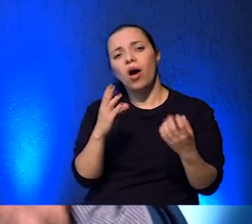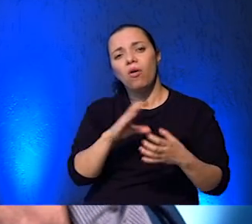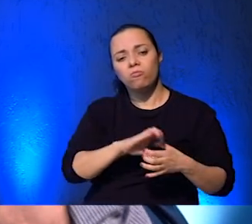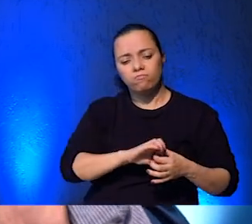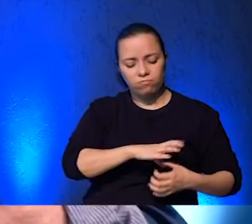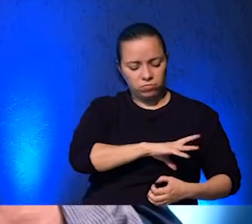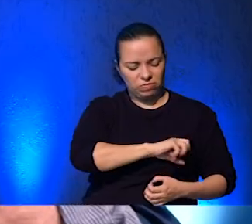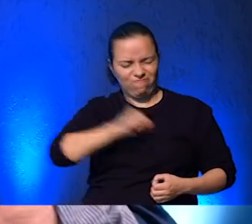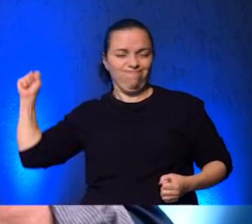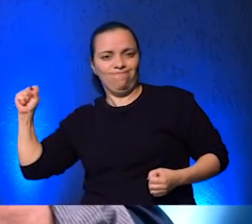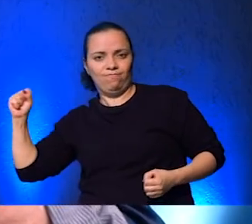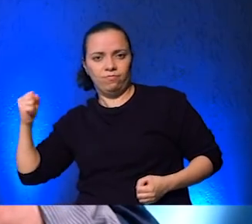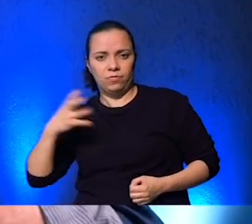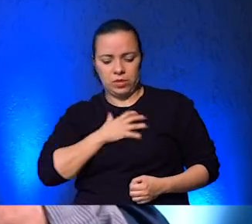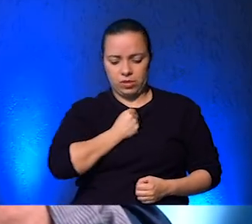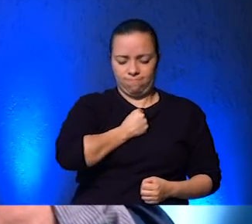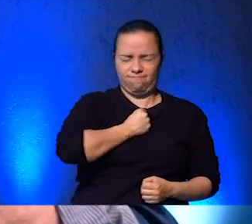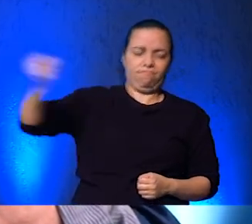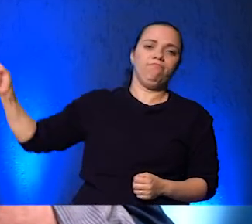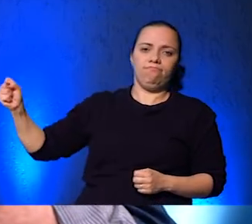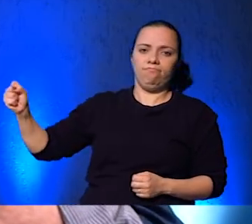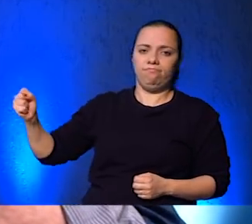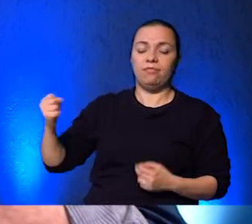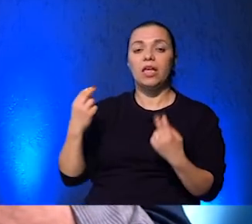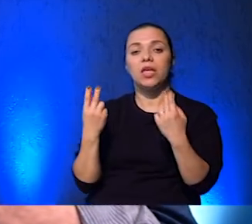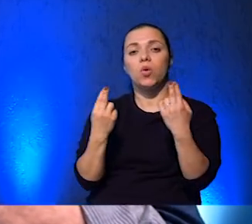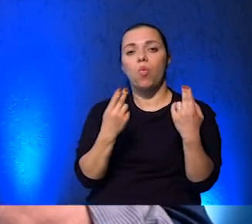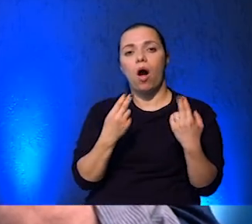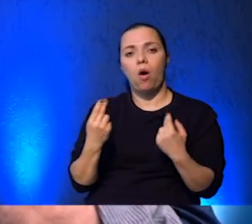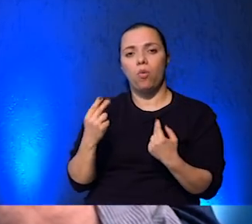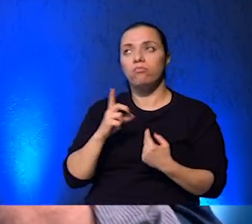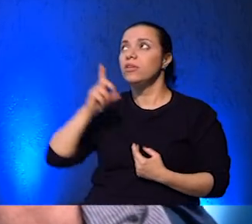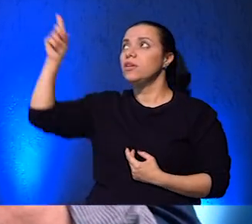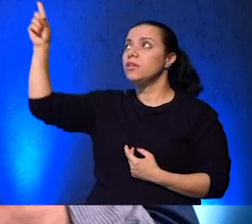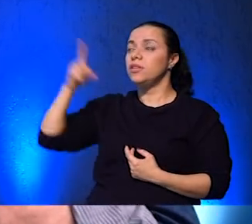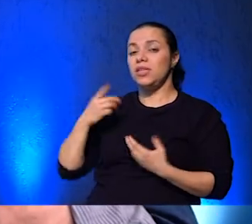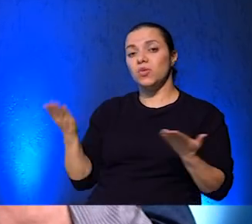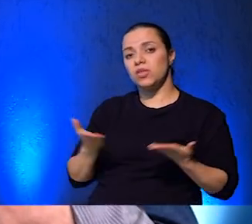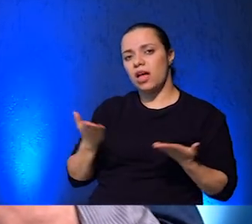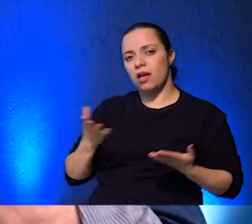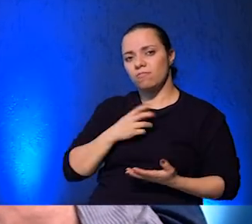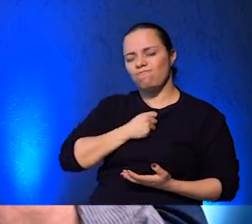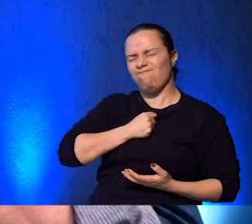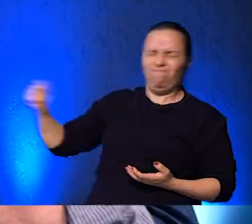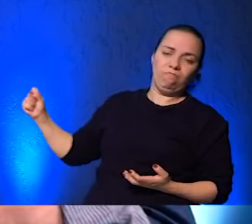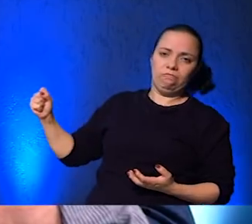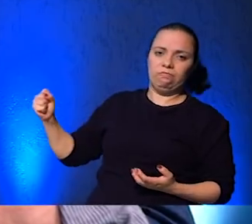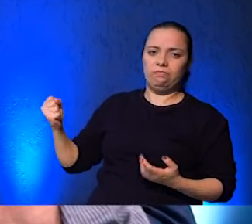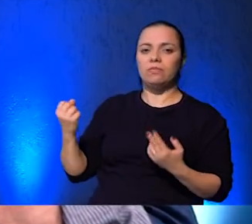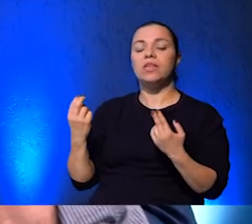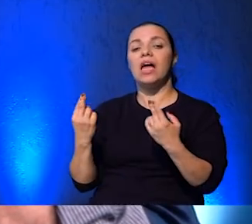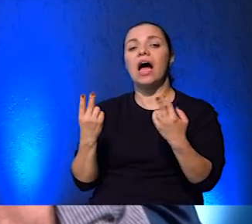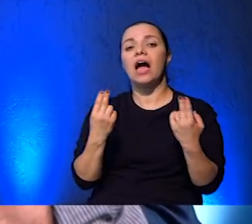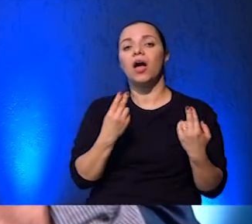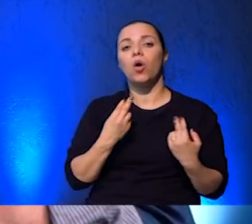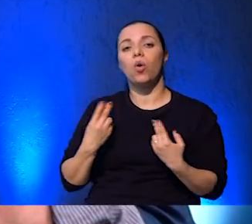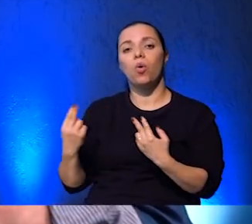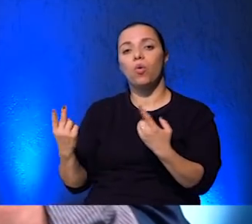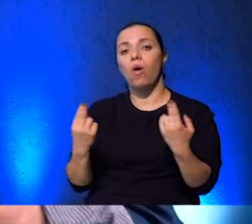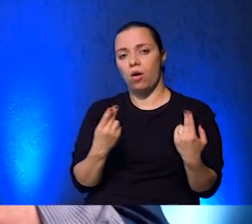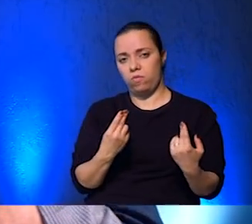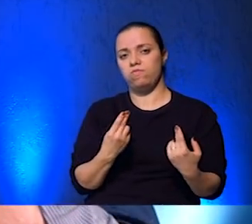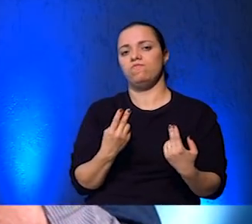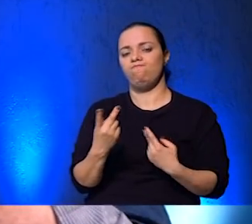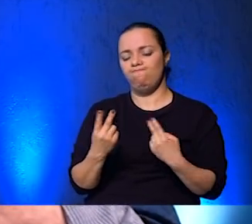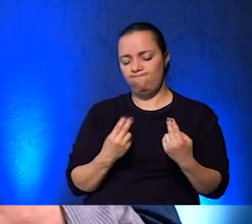vai tirar com a mão agora todo esse mal tá rasgado no seu interior em nome de jesus é arrancado agora todo